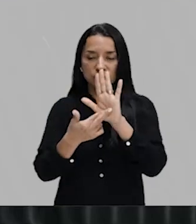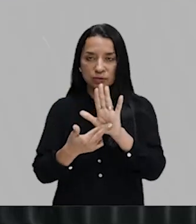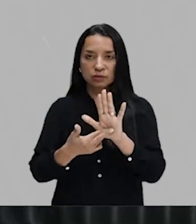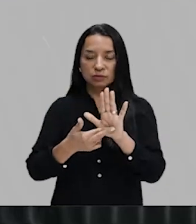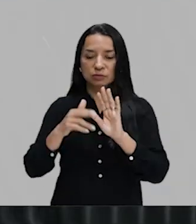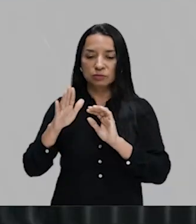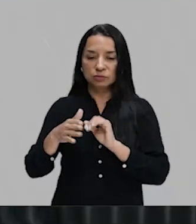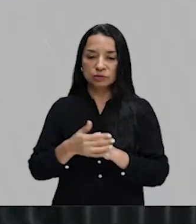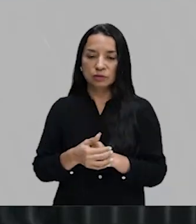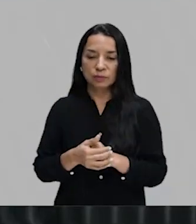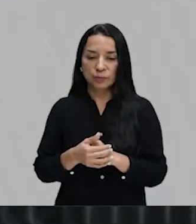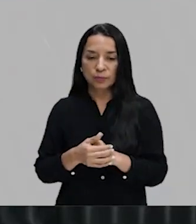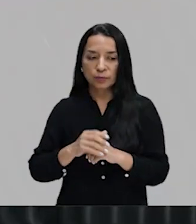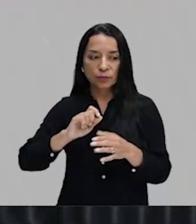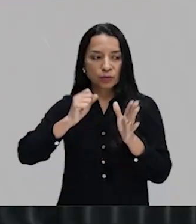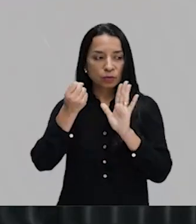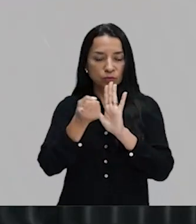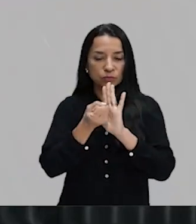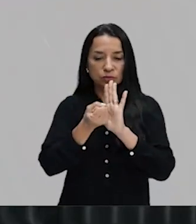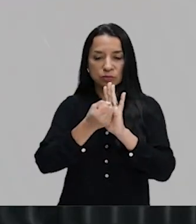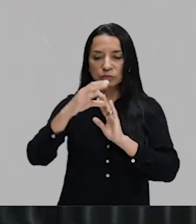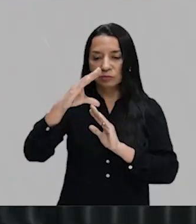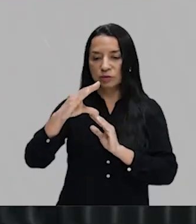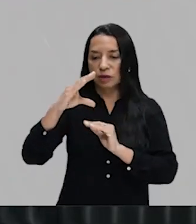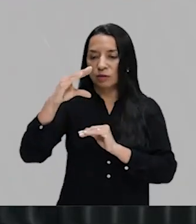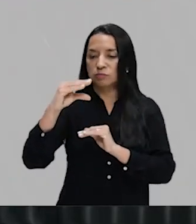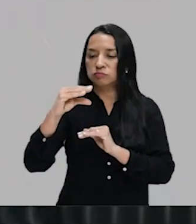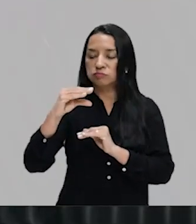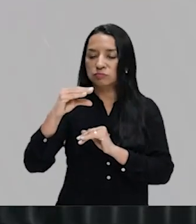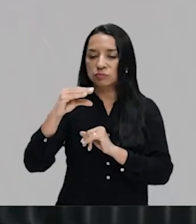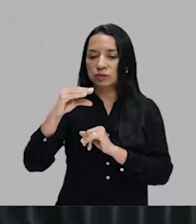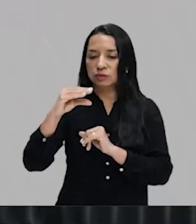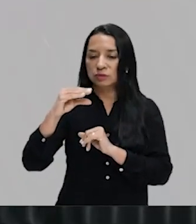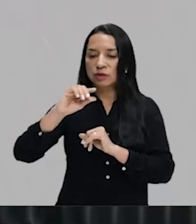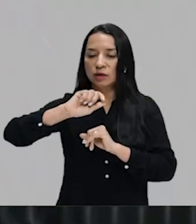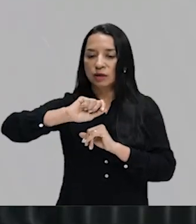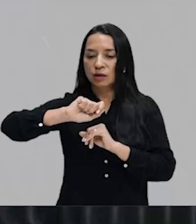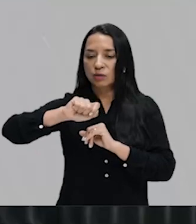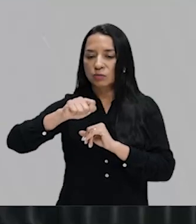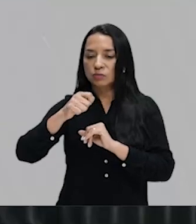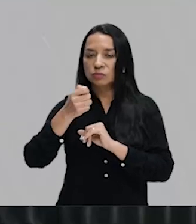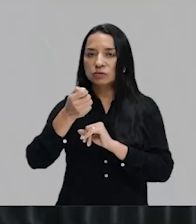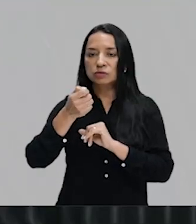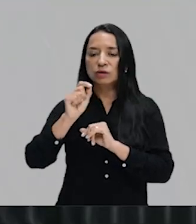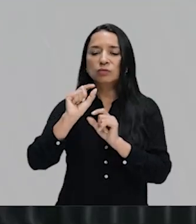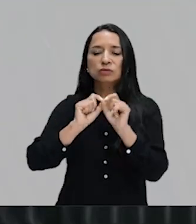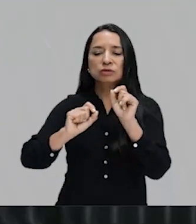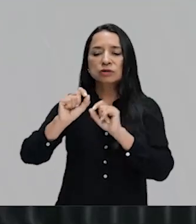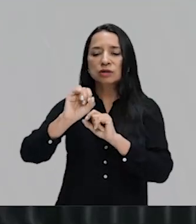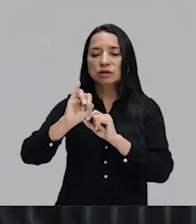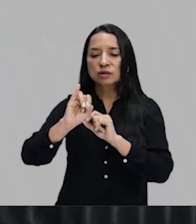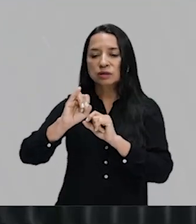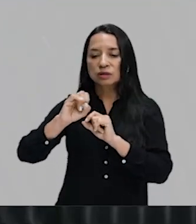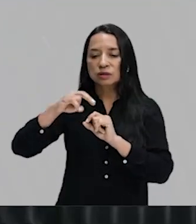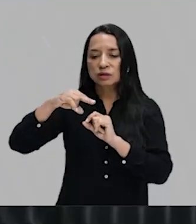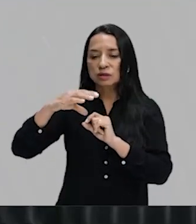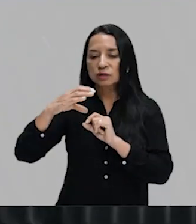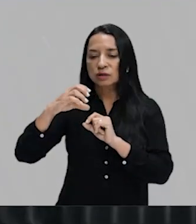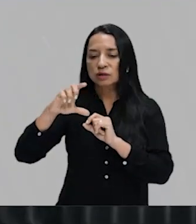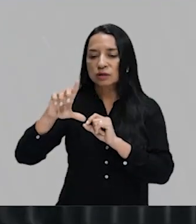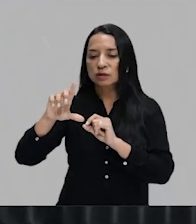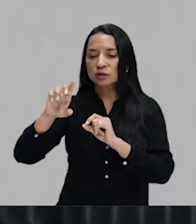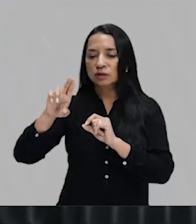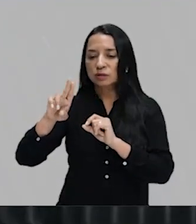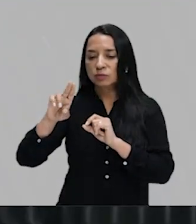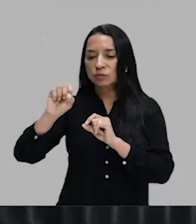símbolo, né, esse Czinho achatado, ele é um sinal de inclusão, né? Então, veja, até